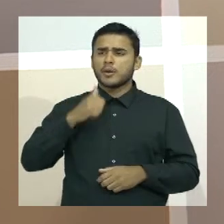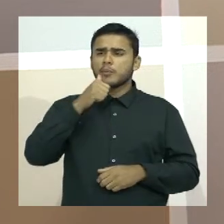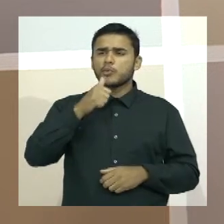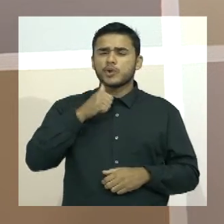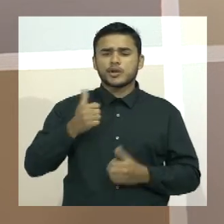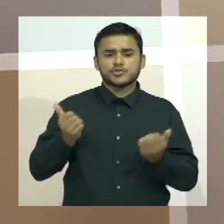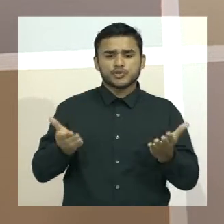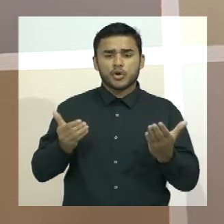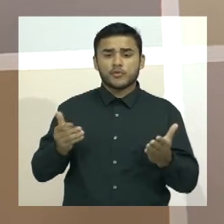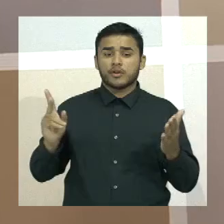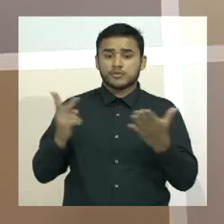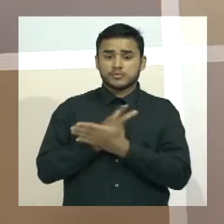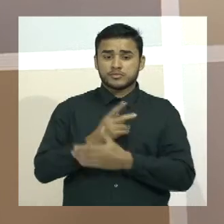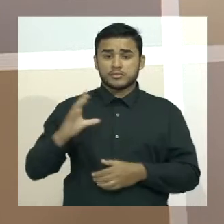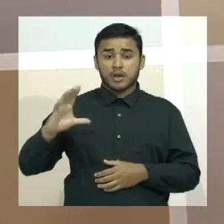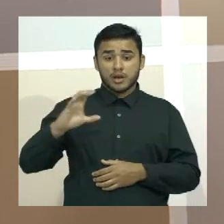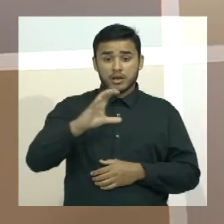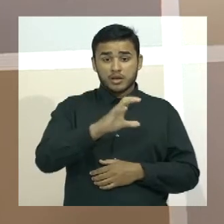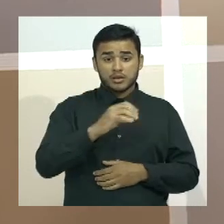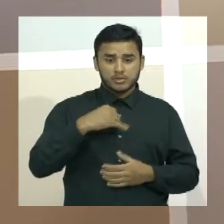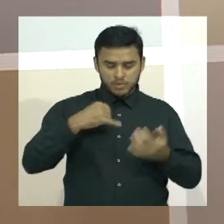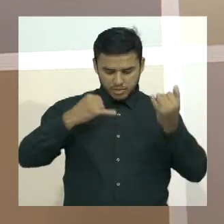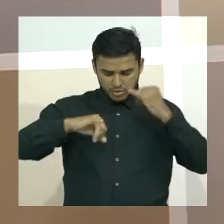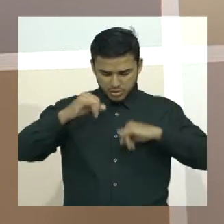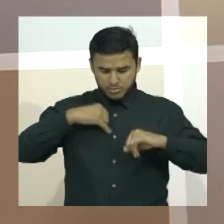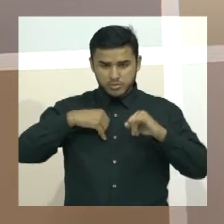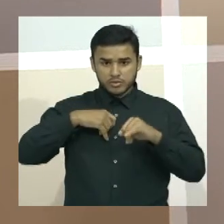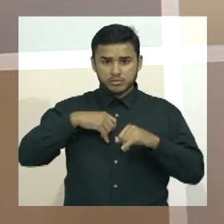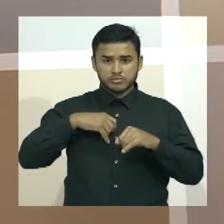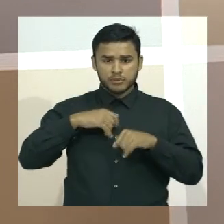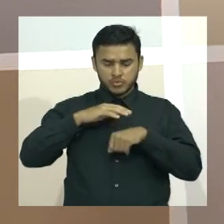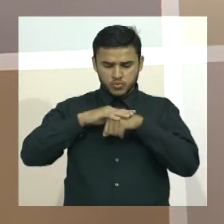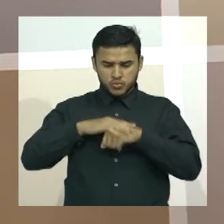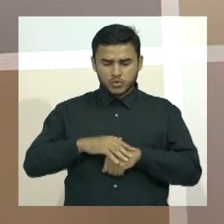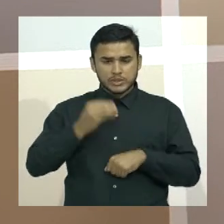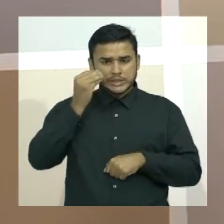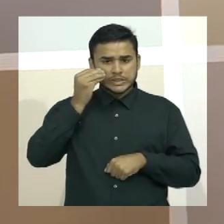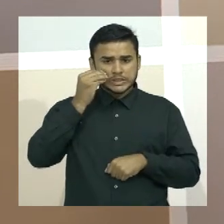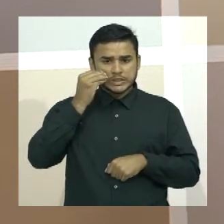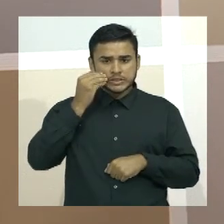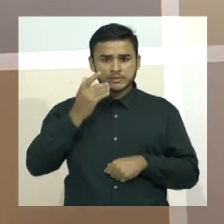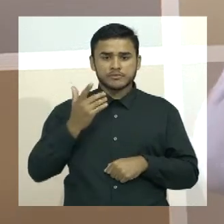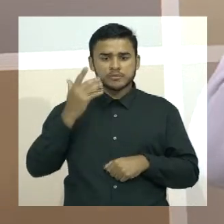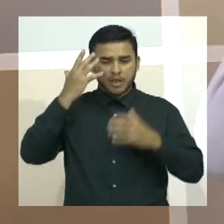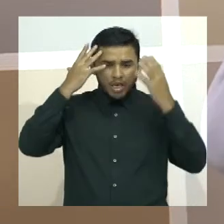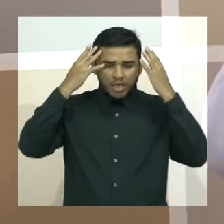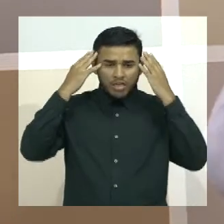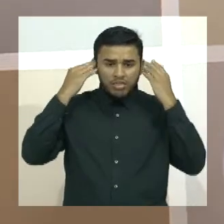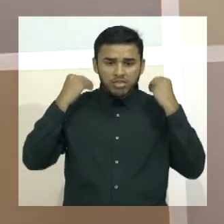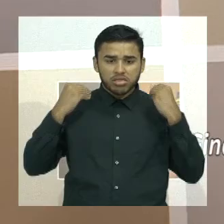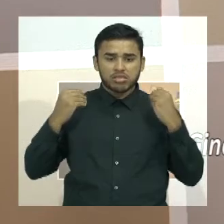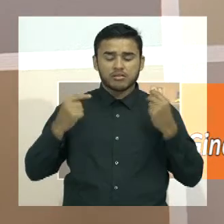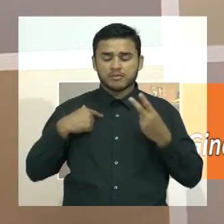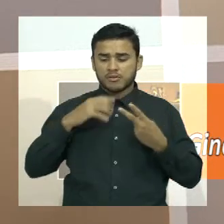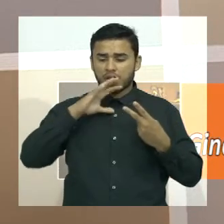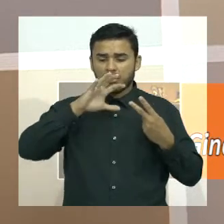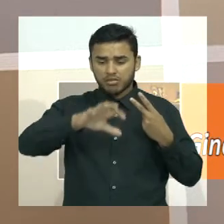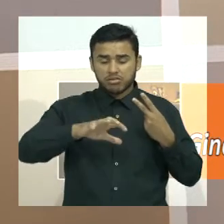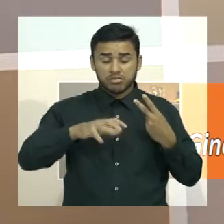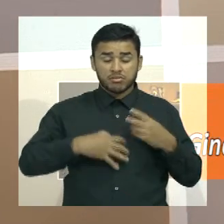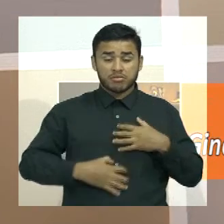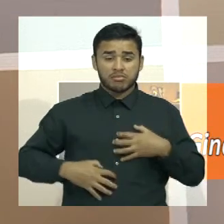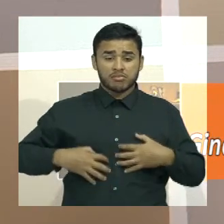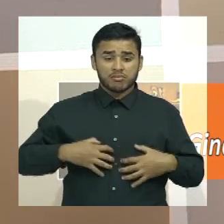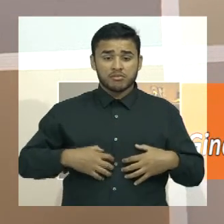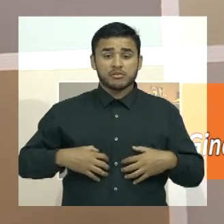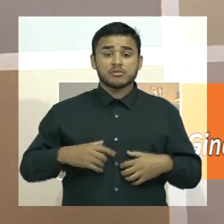têm câncer, quando fazem a quimioterapia é bem agressiva, ela não só faz cair cabelo, nem só dá náusea e vômito, mas ela também